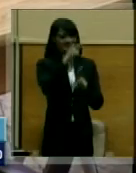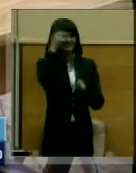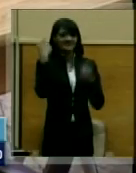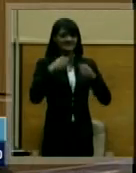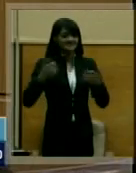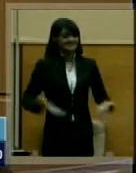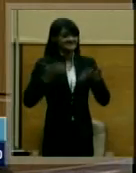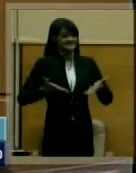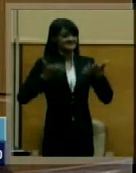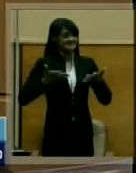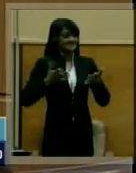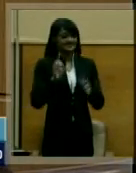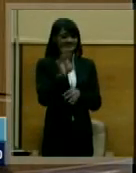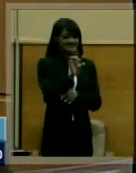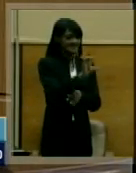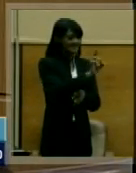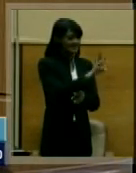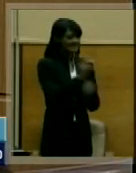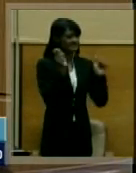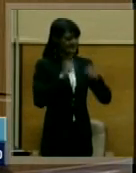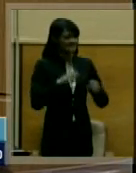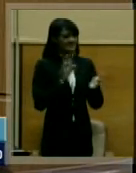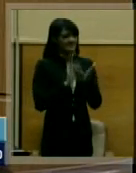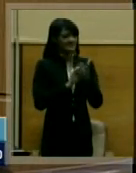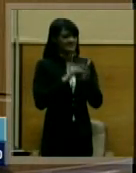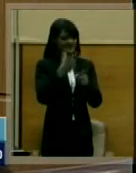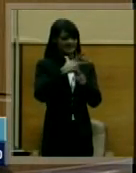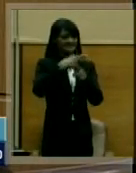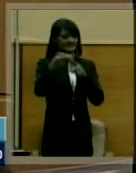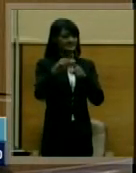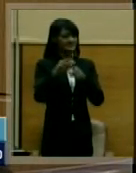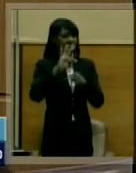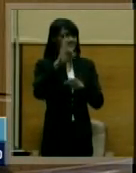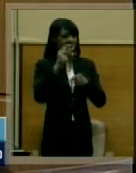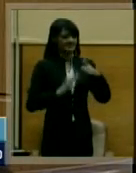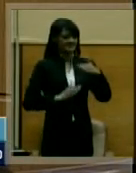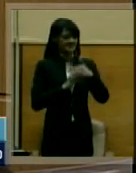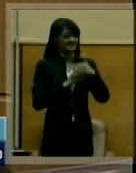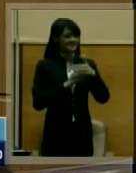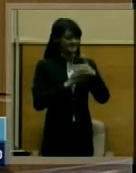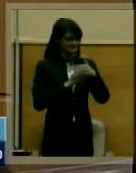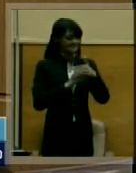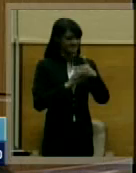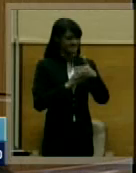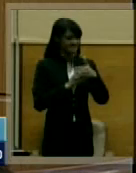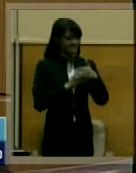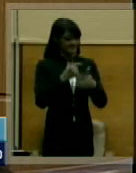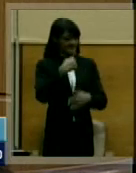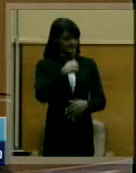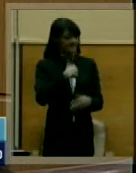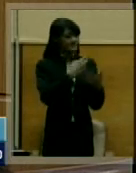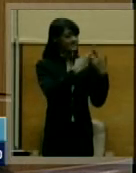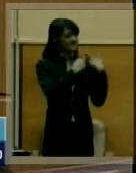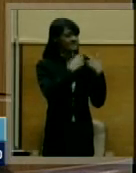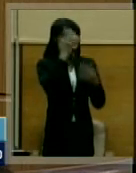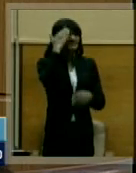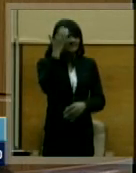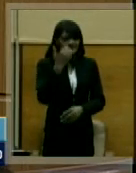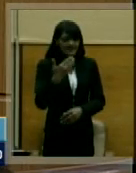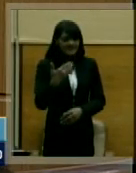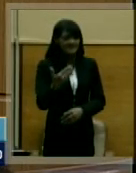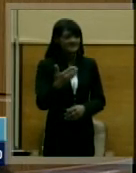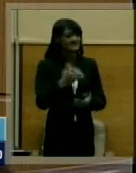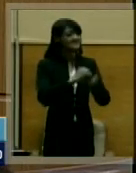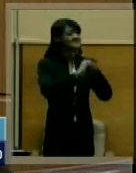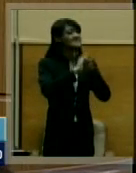um para que possa realmente superar todas as dificuldades que tenham na sua vida. E coube a mim a honrosa tarefa de